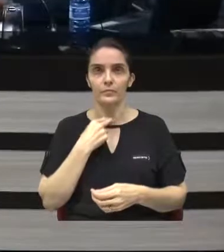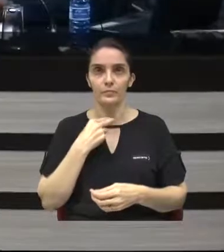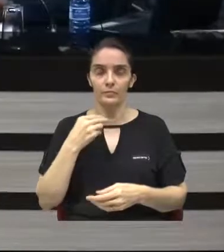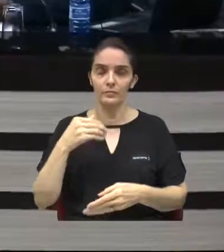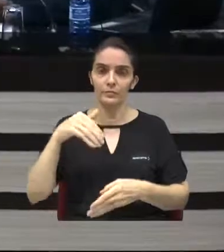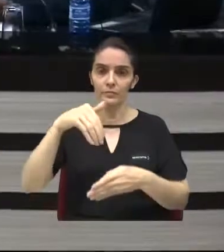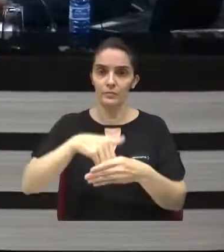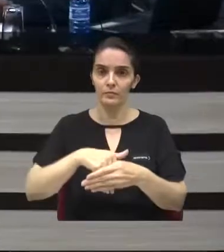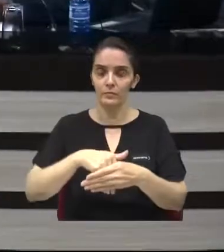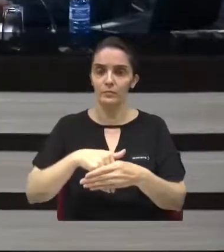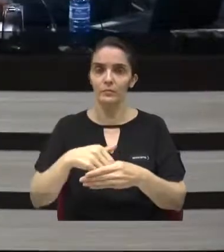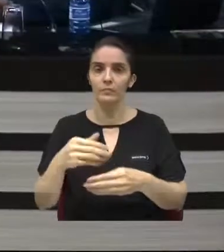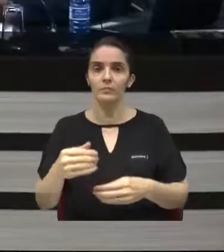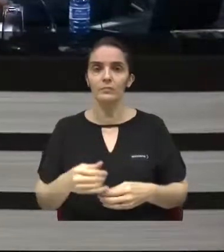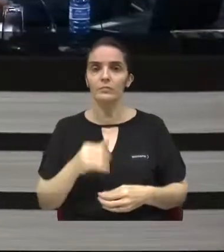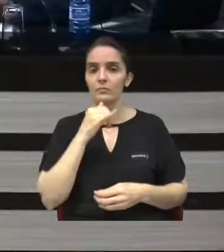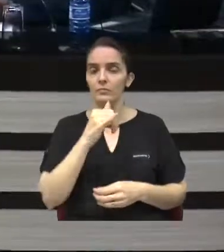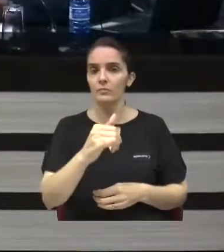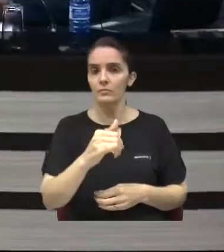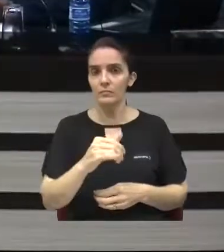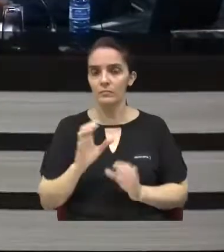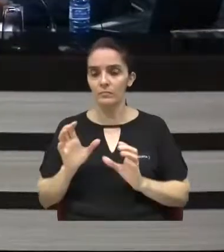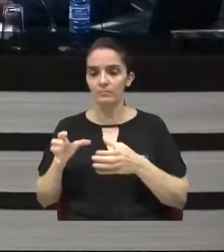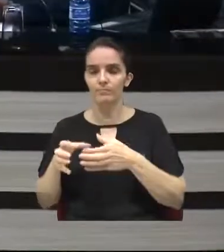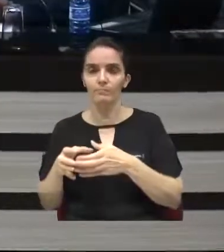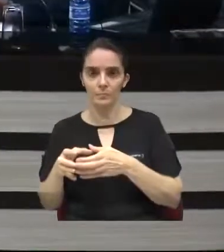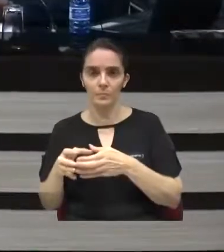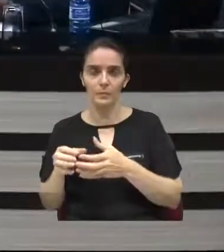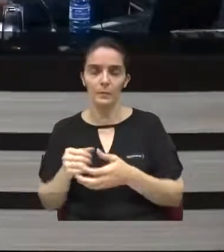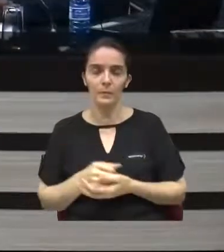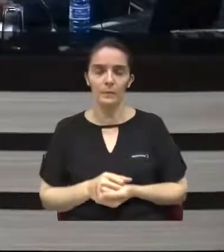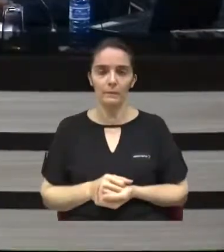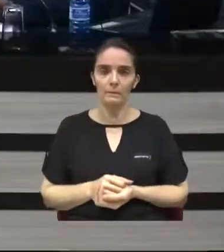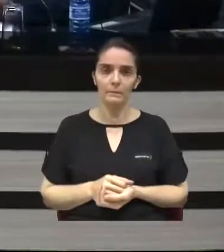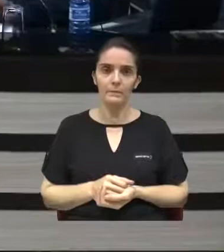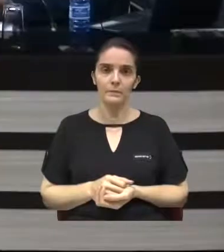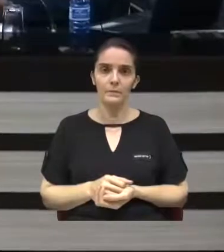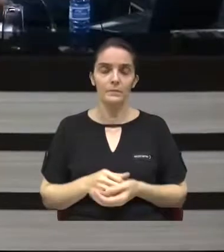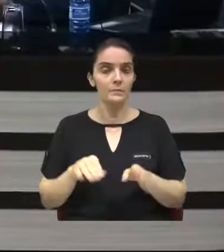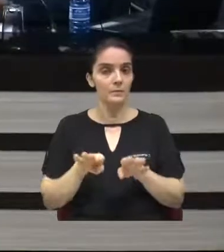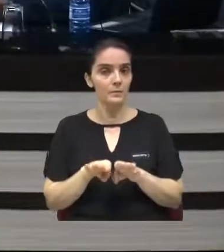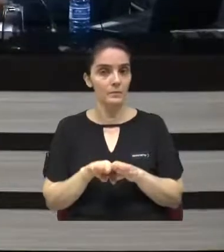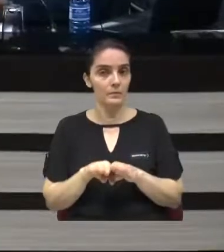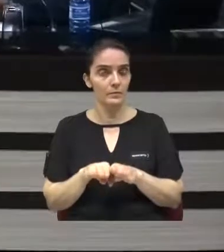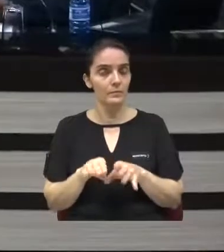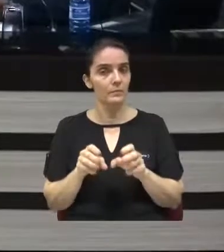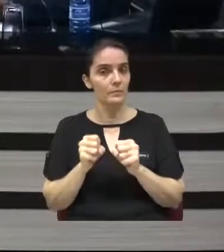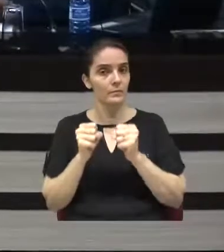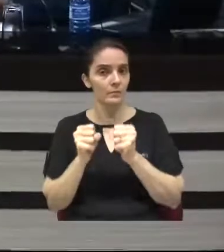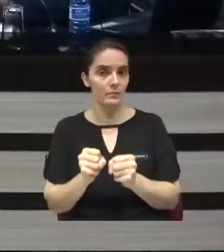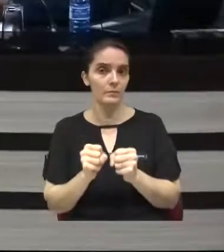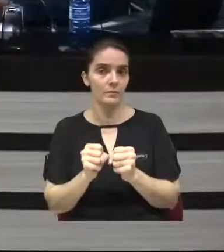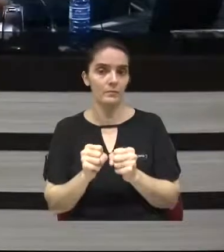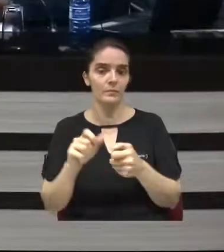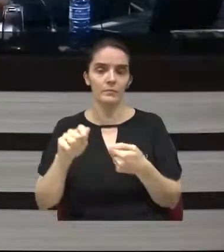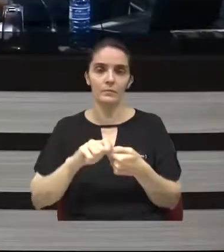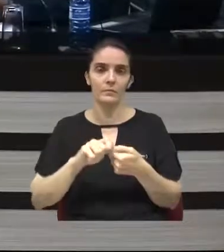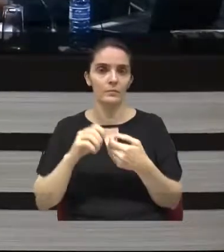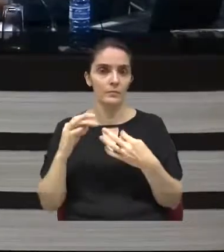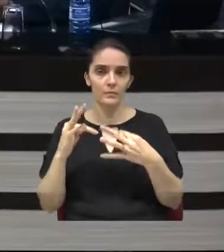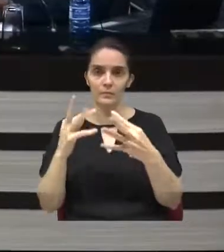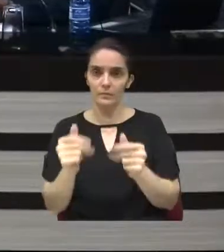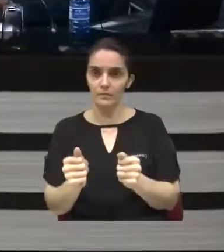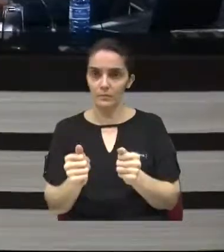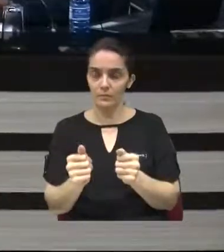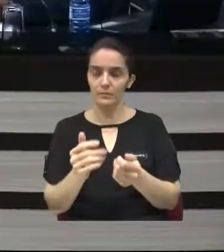sobre a denúncia e de integrar a comissão processante, podendo, todavia, praticar todos os atos de